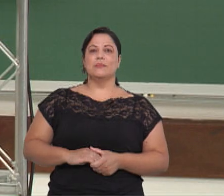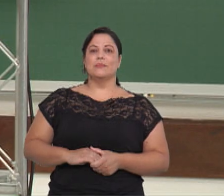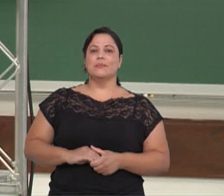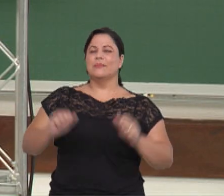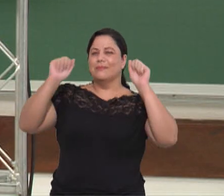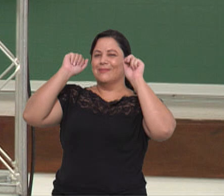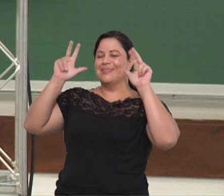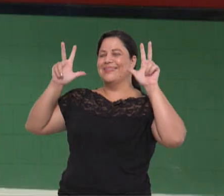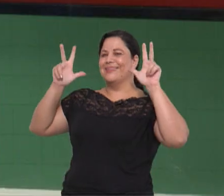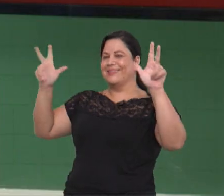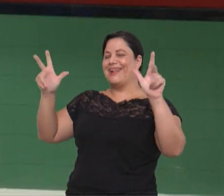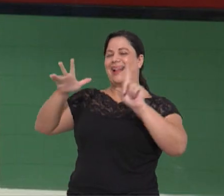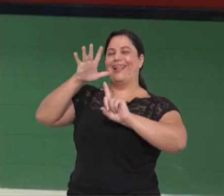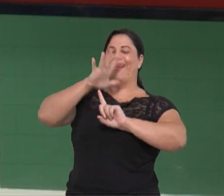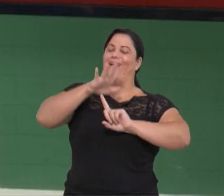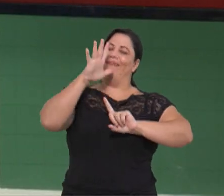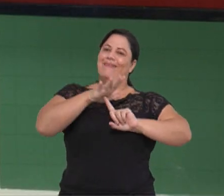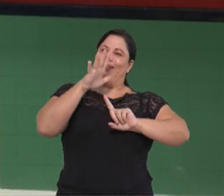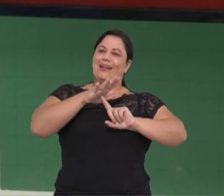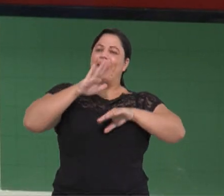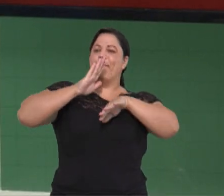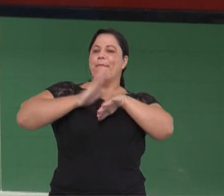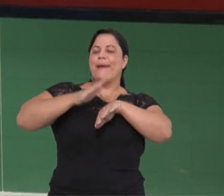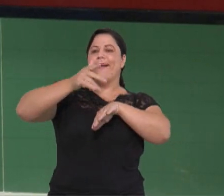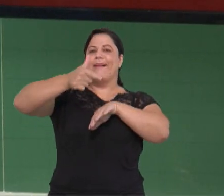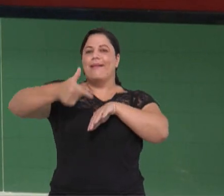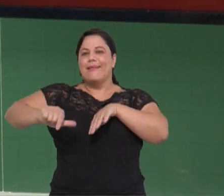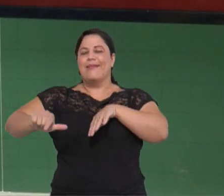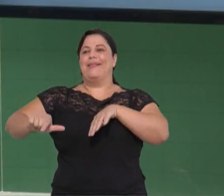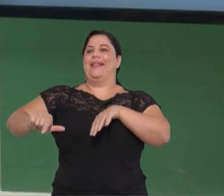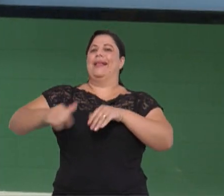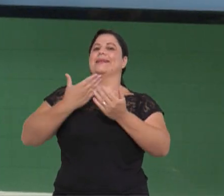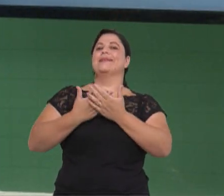Se liga, Paraná, em mais essa super aula de História.